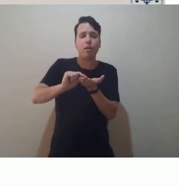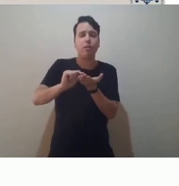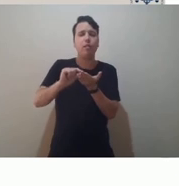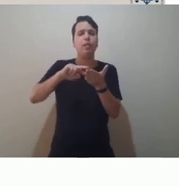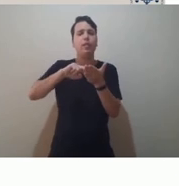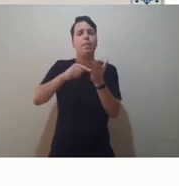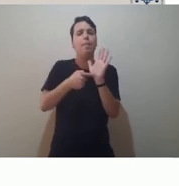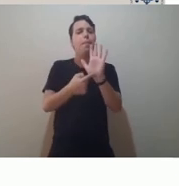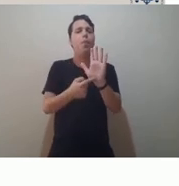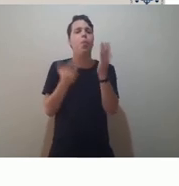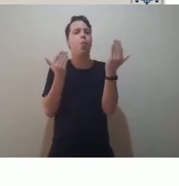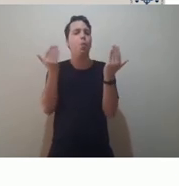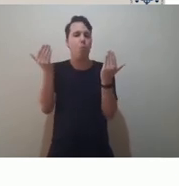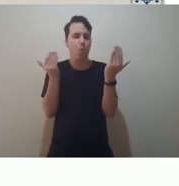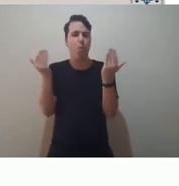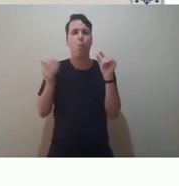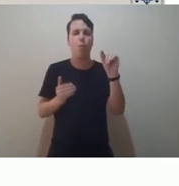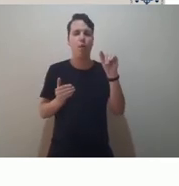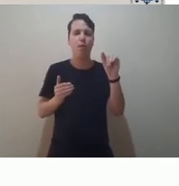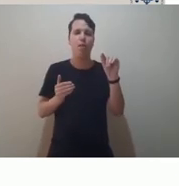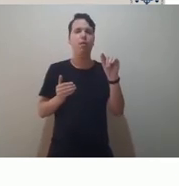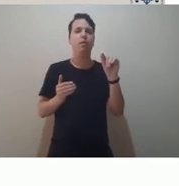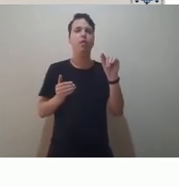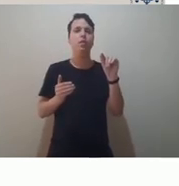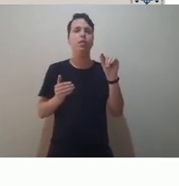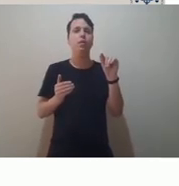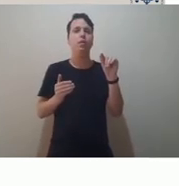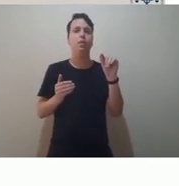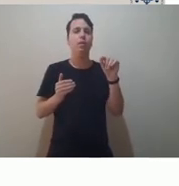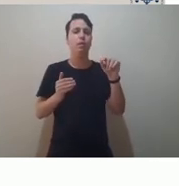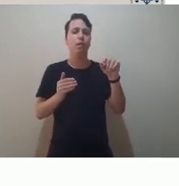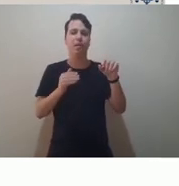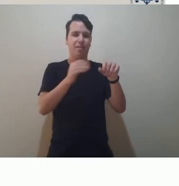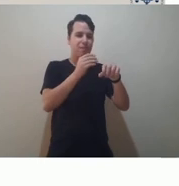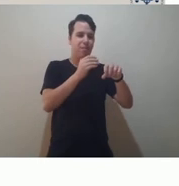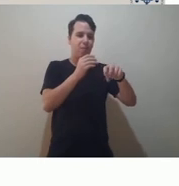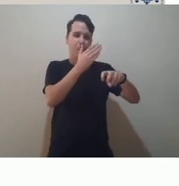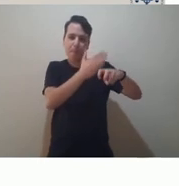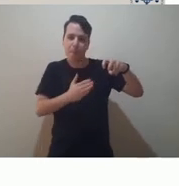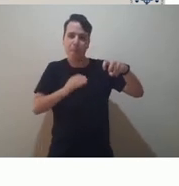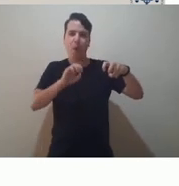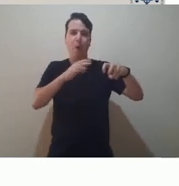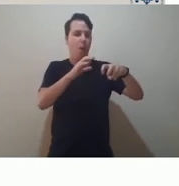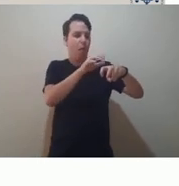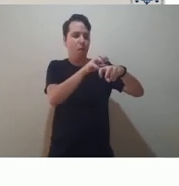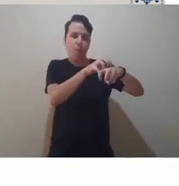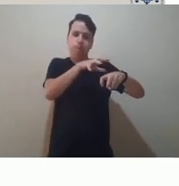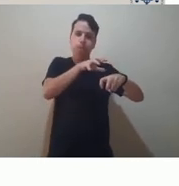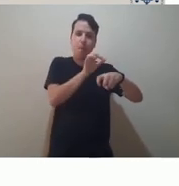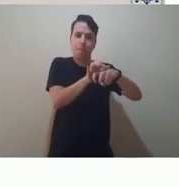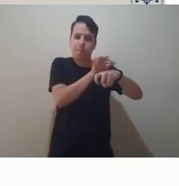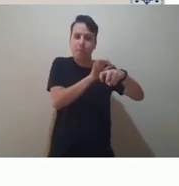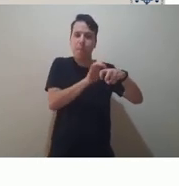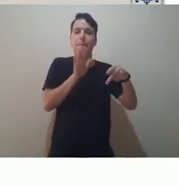Então, esse é o artigo que faz uma comparação entre as lesões causadas